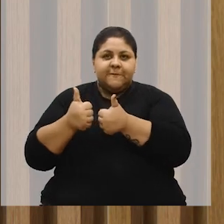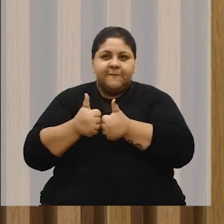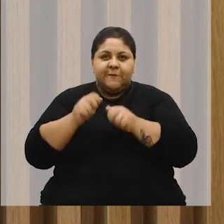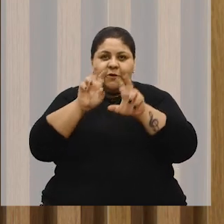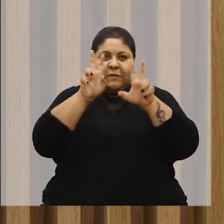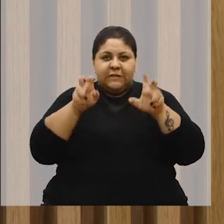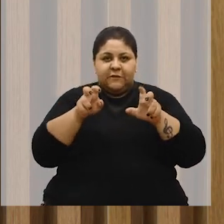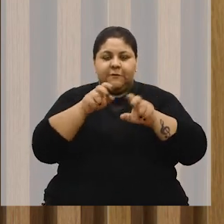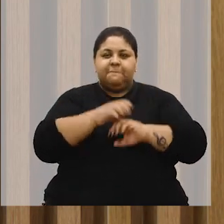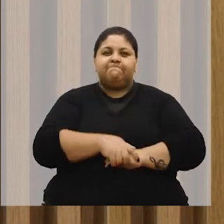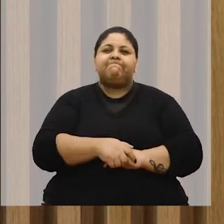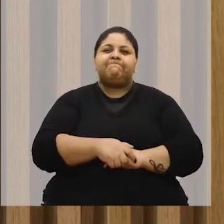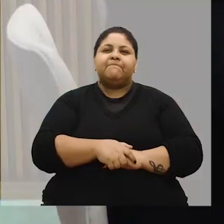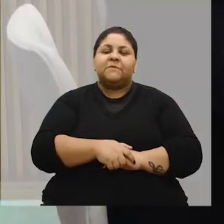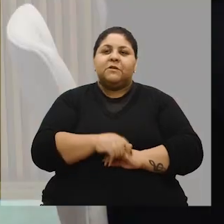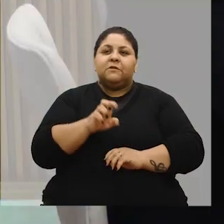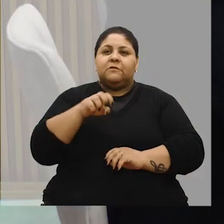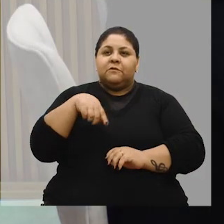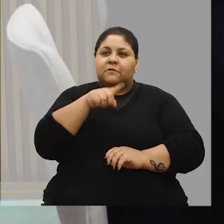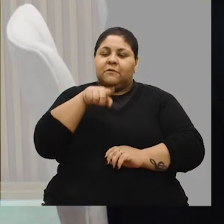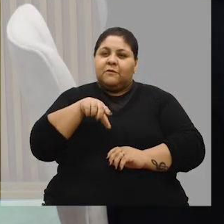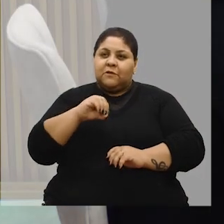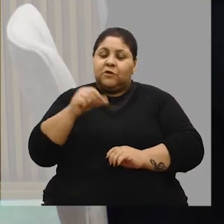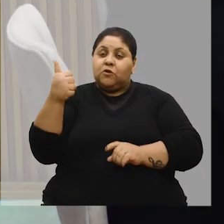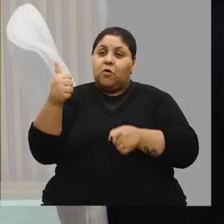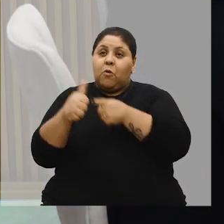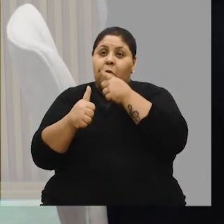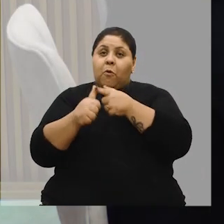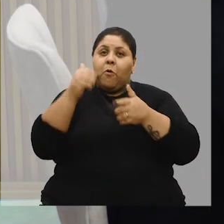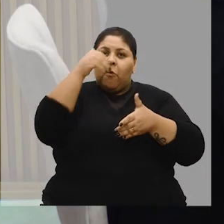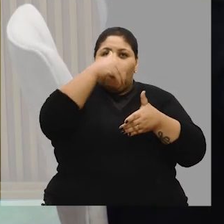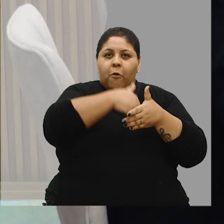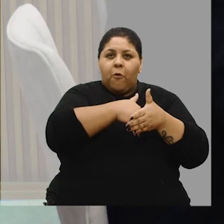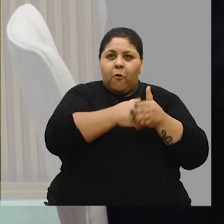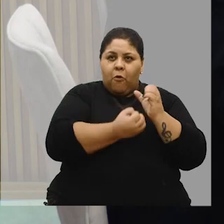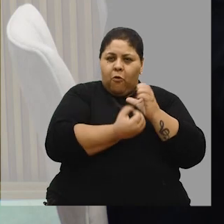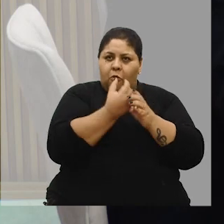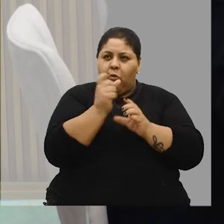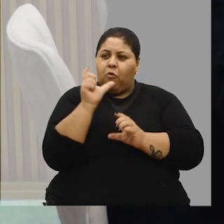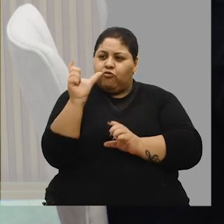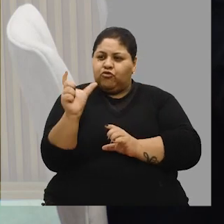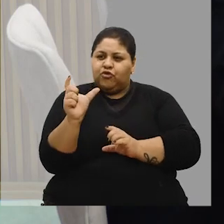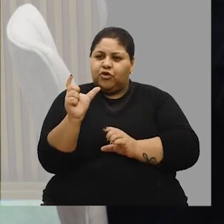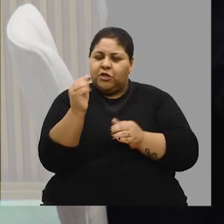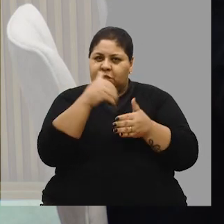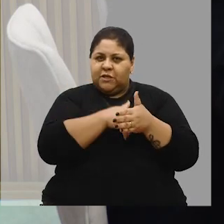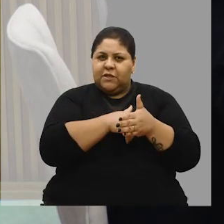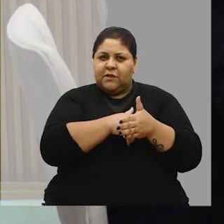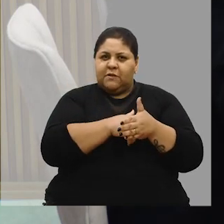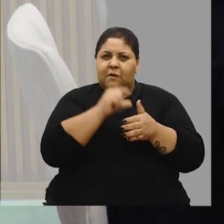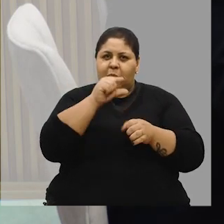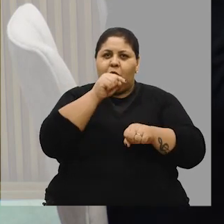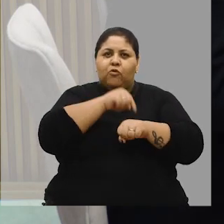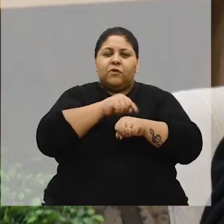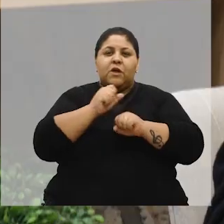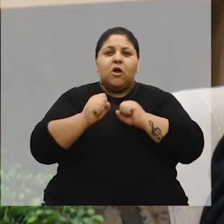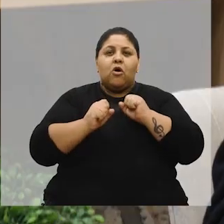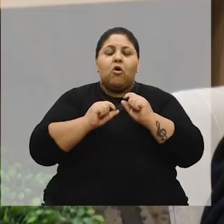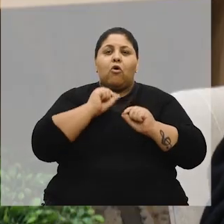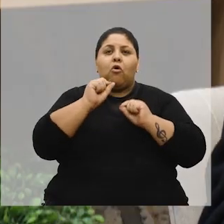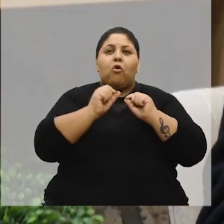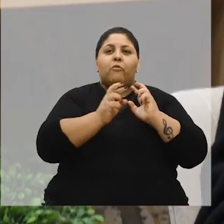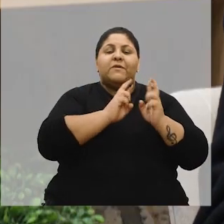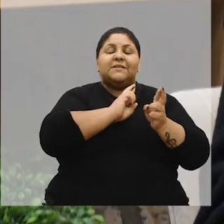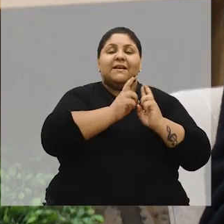tema. Excelente. Enzo, primeira eleição, fez o título recentemente, qual que é essa expectativa e como é para ti essa relação